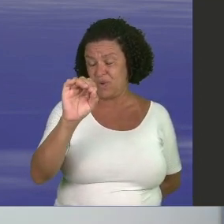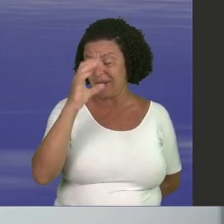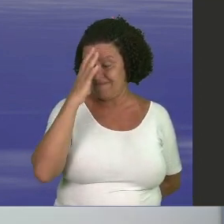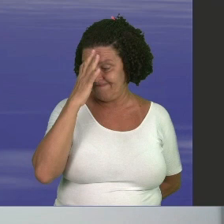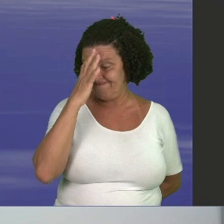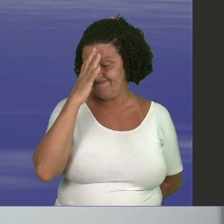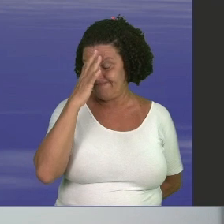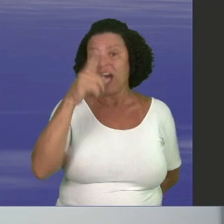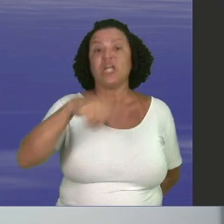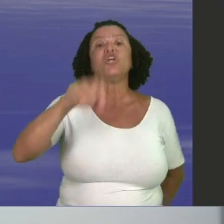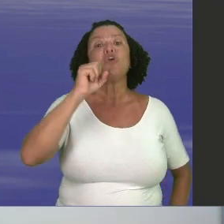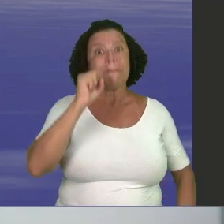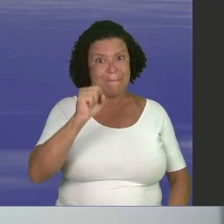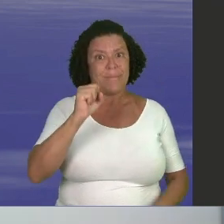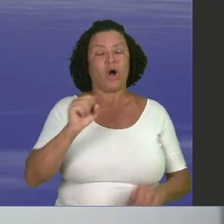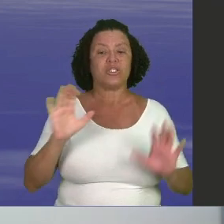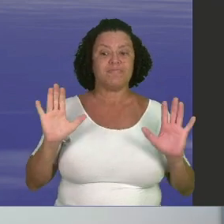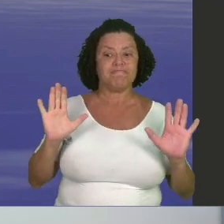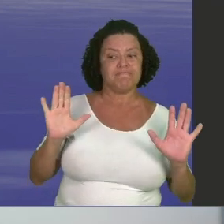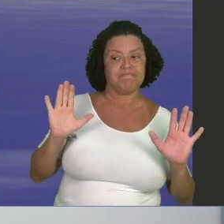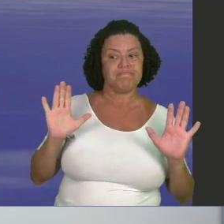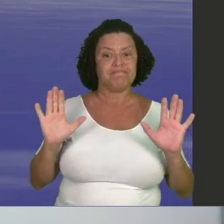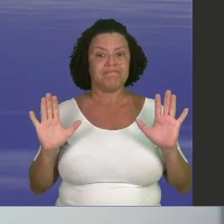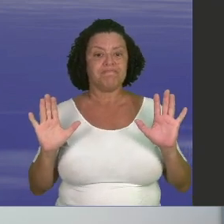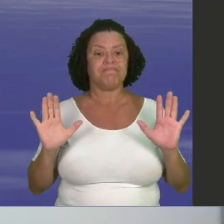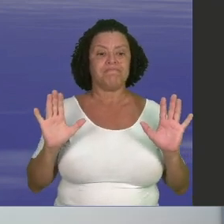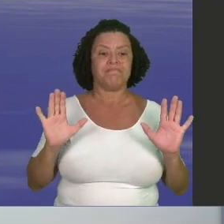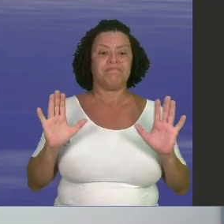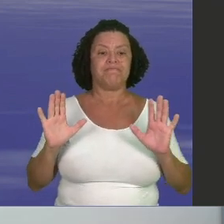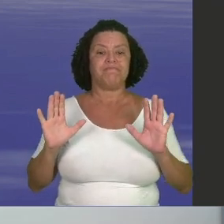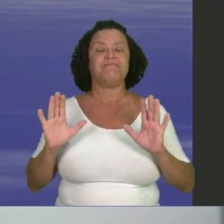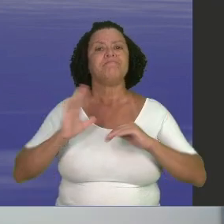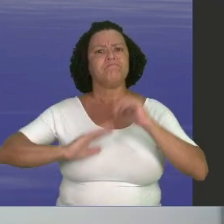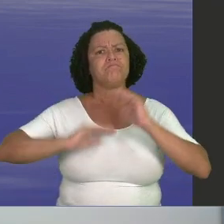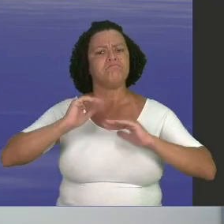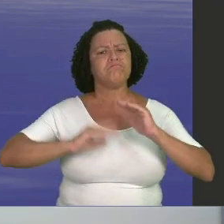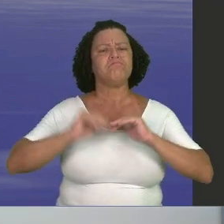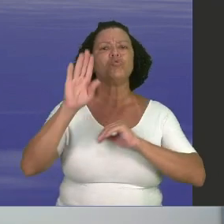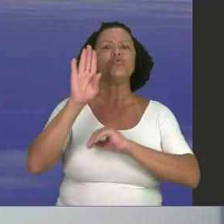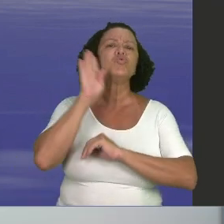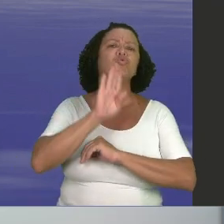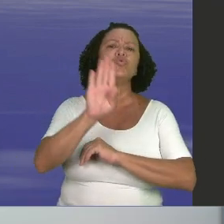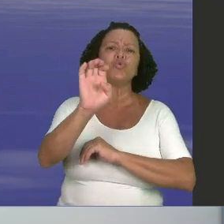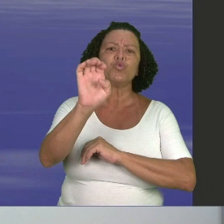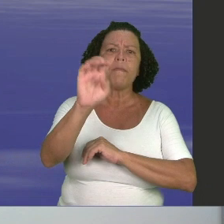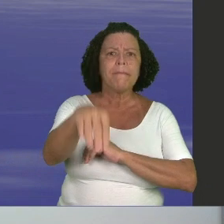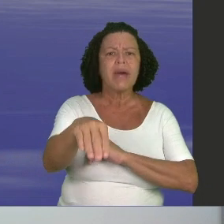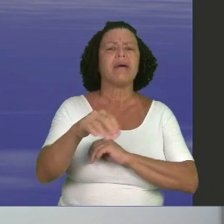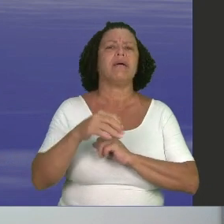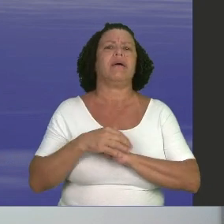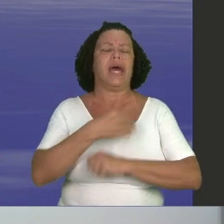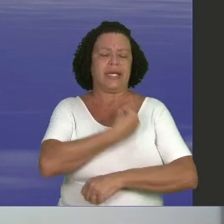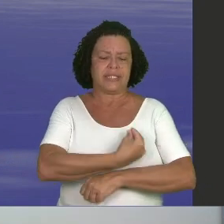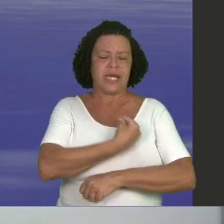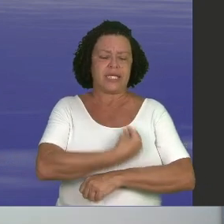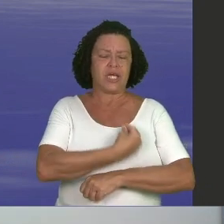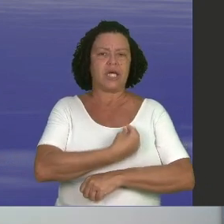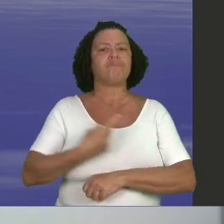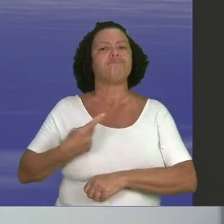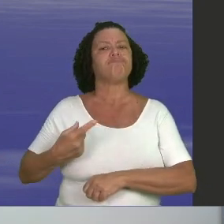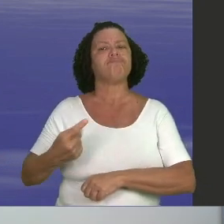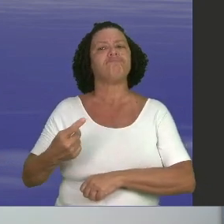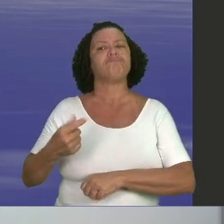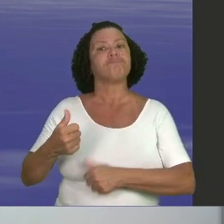nós podemos atenuar. Com o exercício do bem, até mesmo em favor de uma existência mais longa e